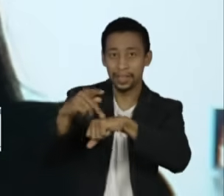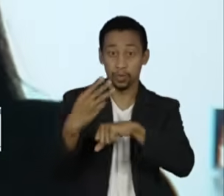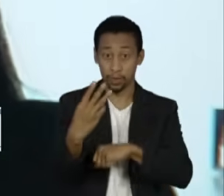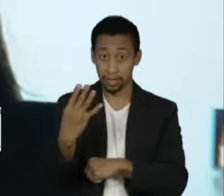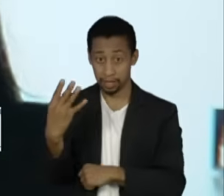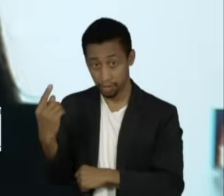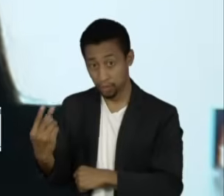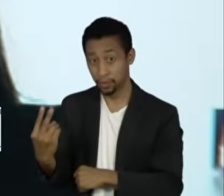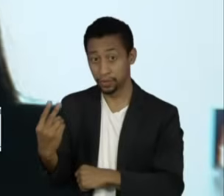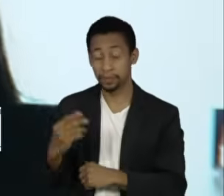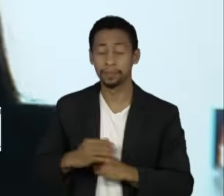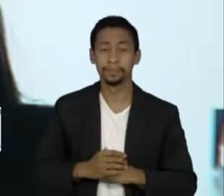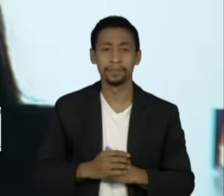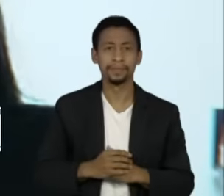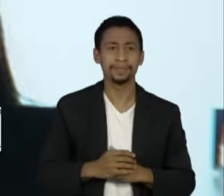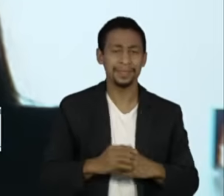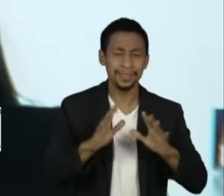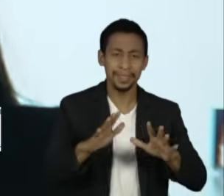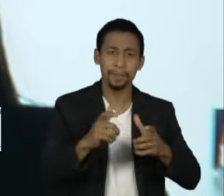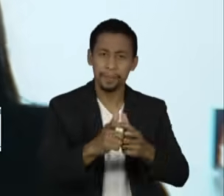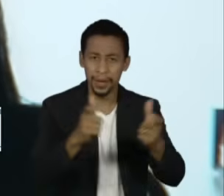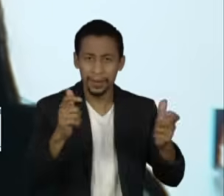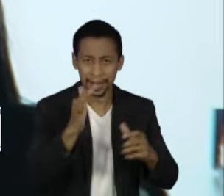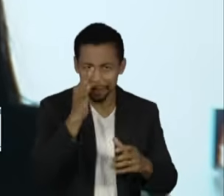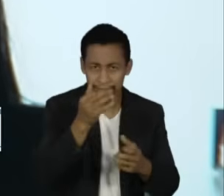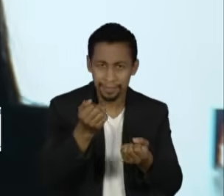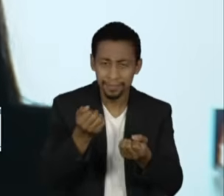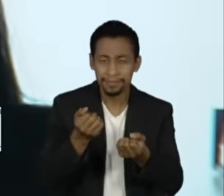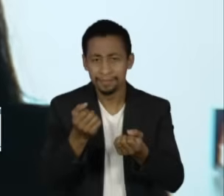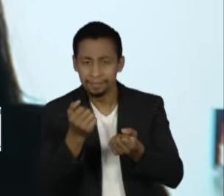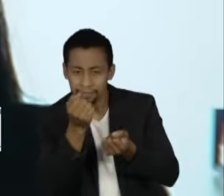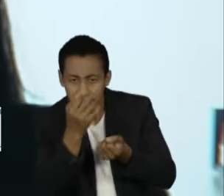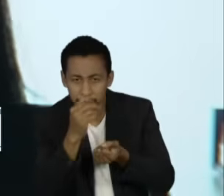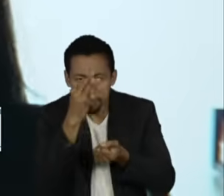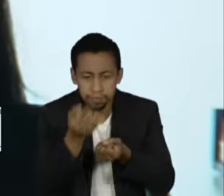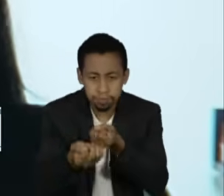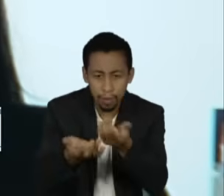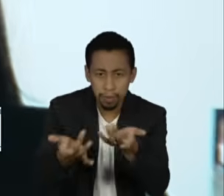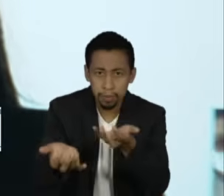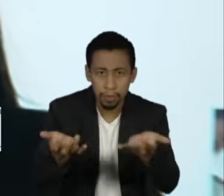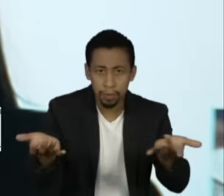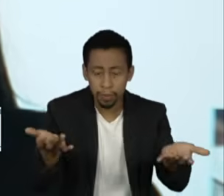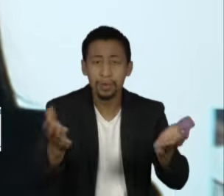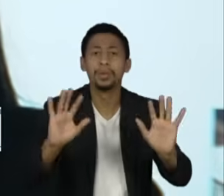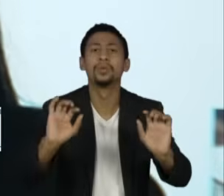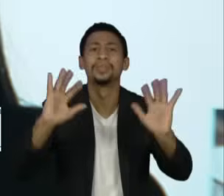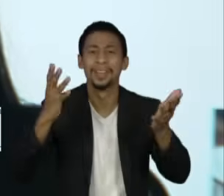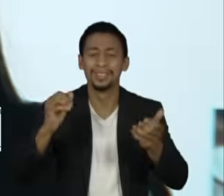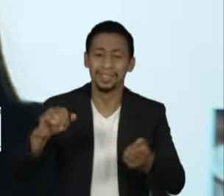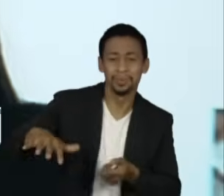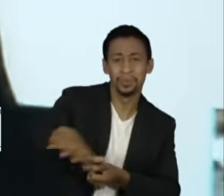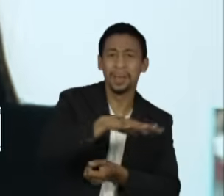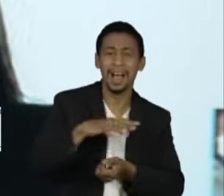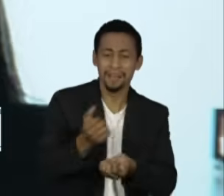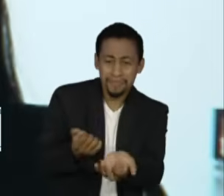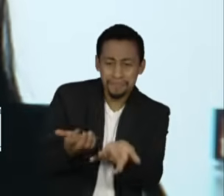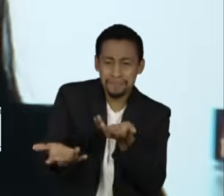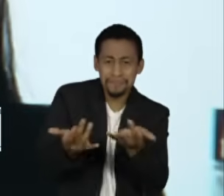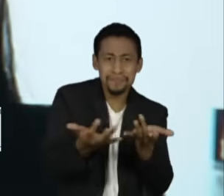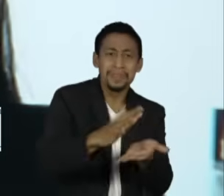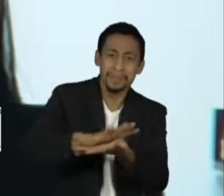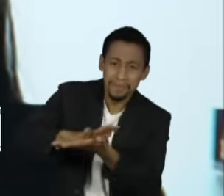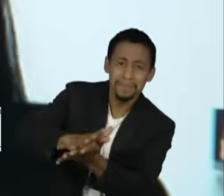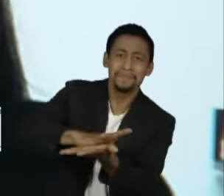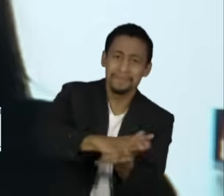dessas espécies novas a gente encontra em fragmentos de ambientes muito devastados já. Então, é sempre